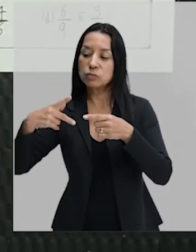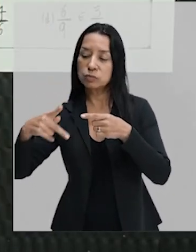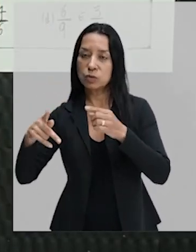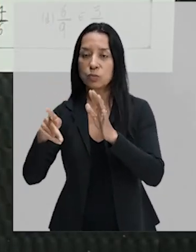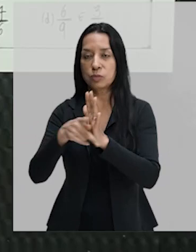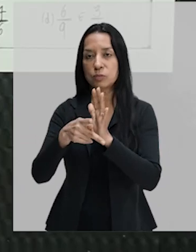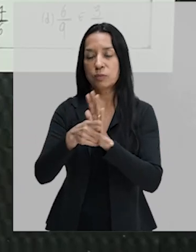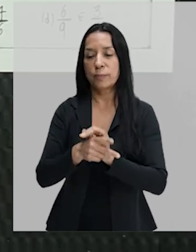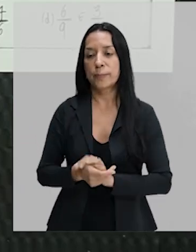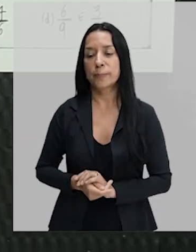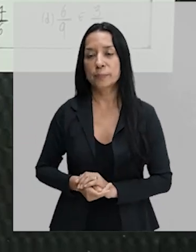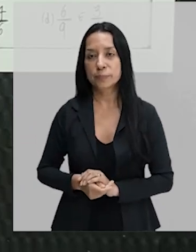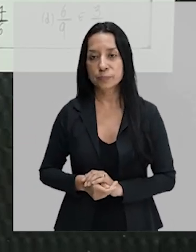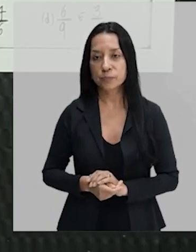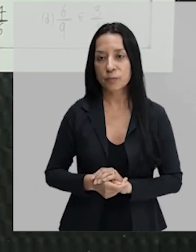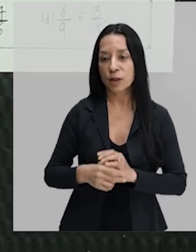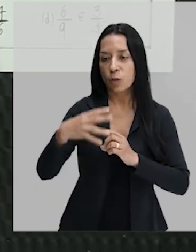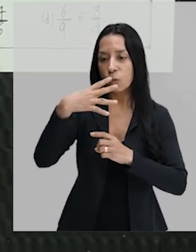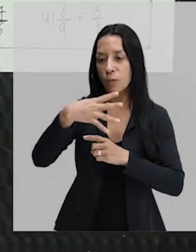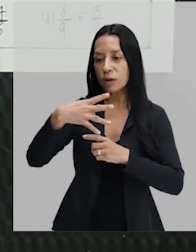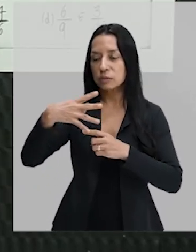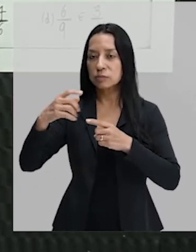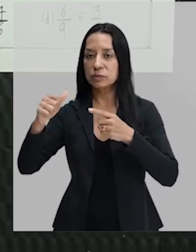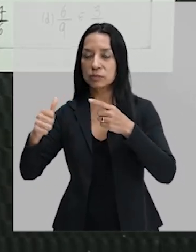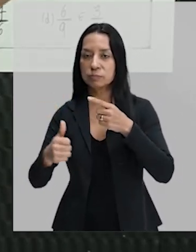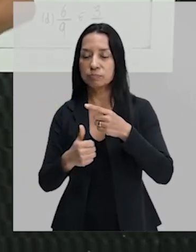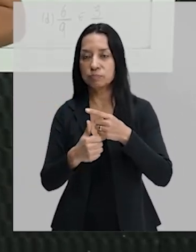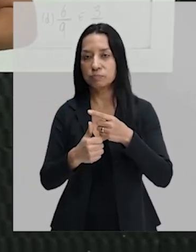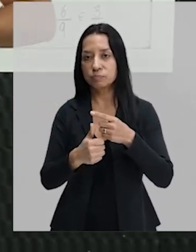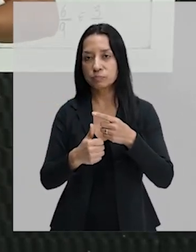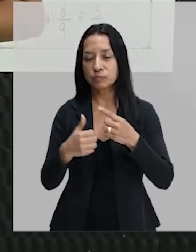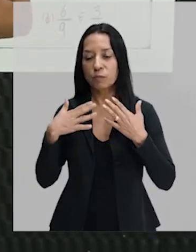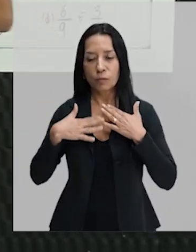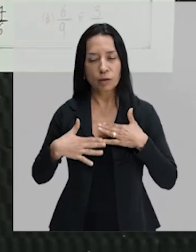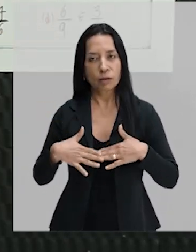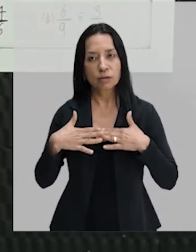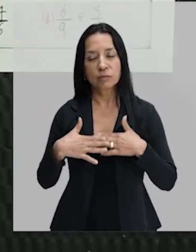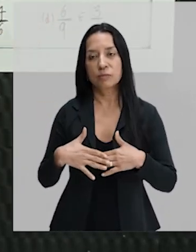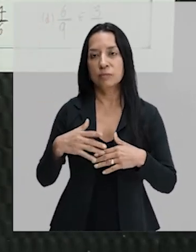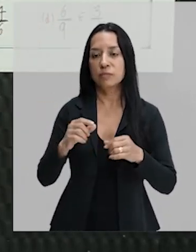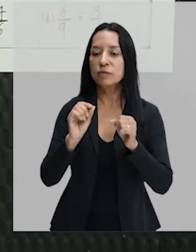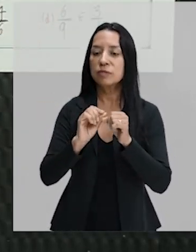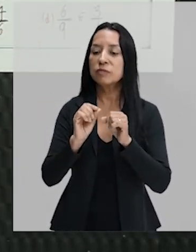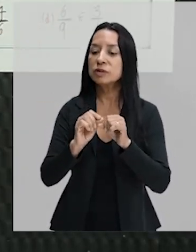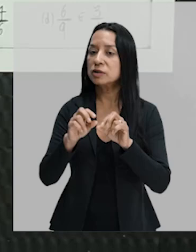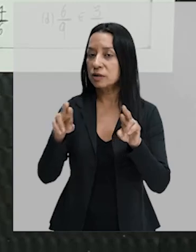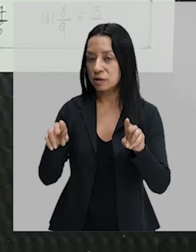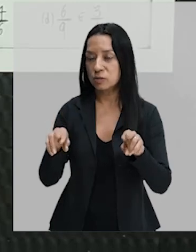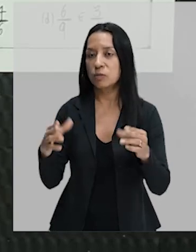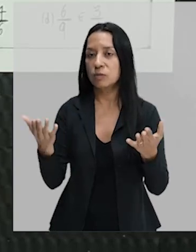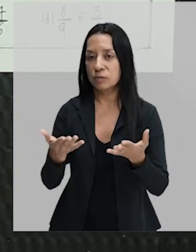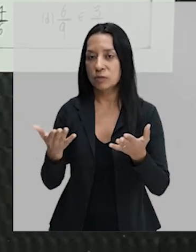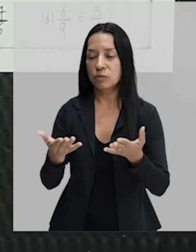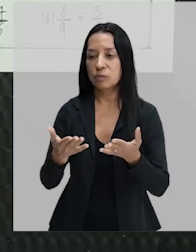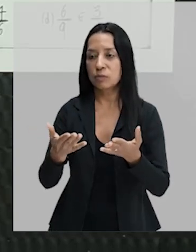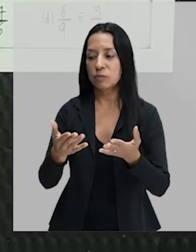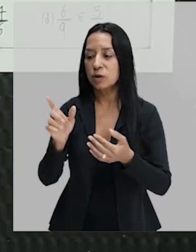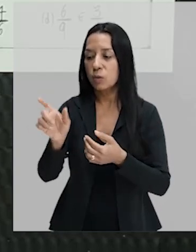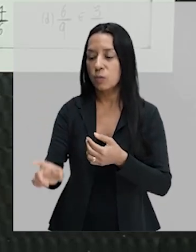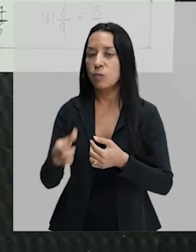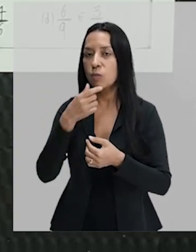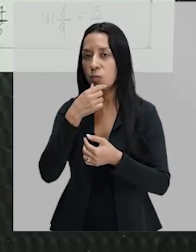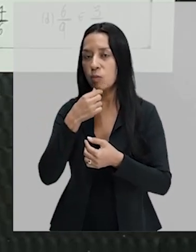aqui, 4 para 1. Beleza, tranquilo. Vamos fazer agora a mesma coisa, mas com o João.